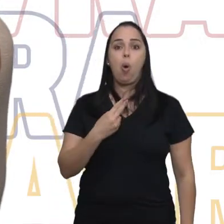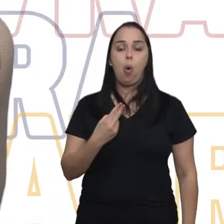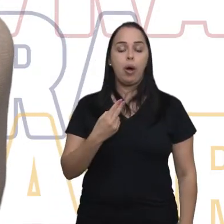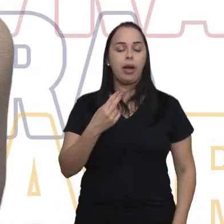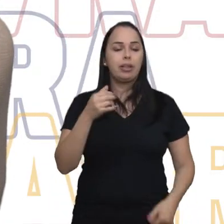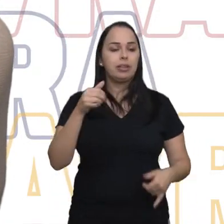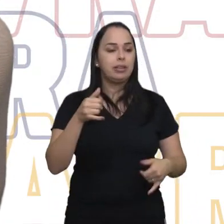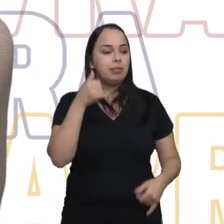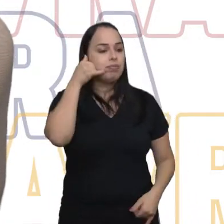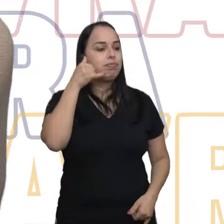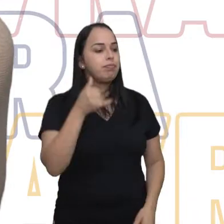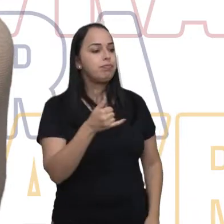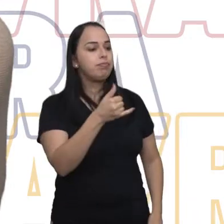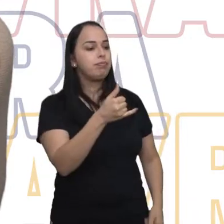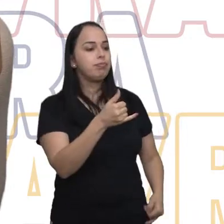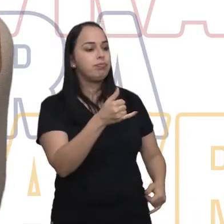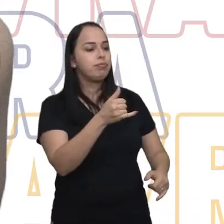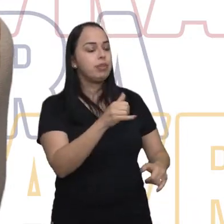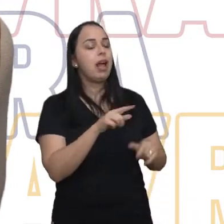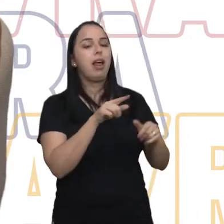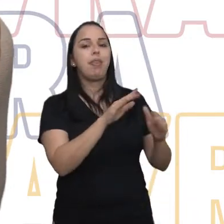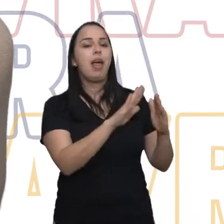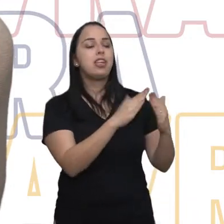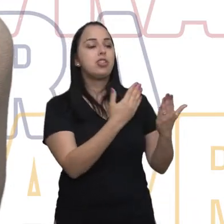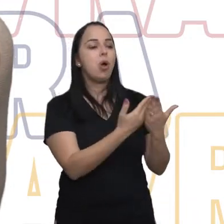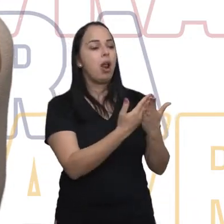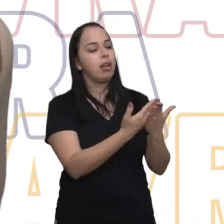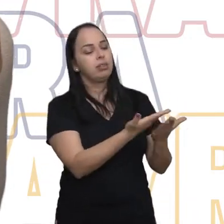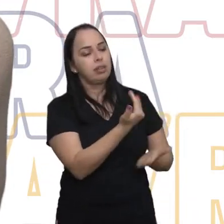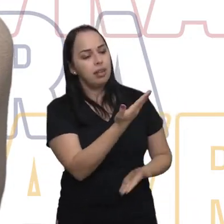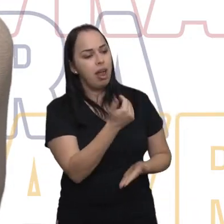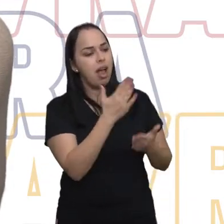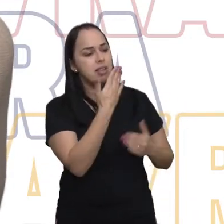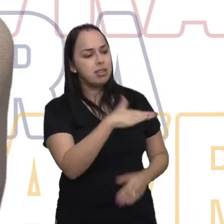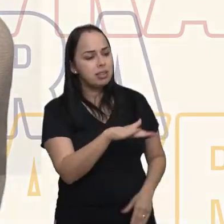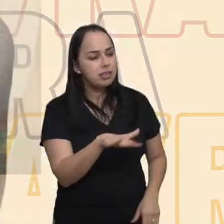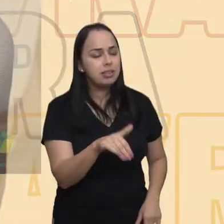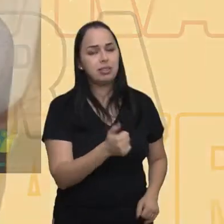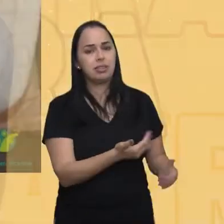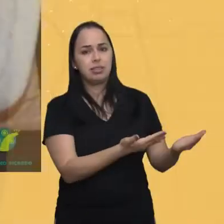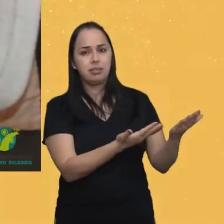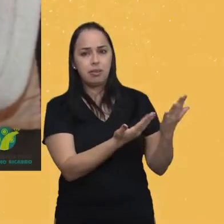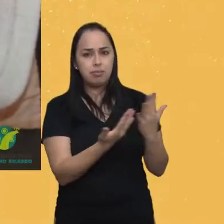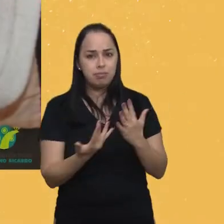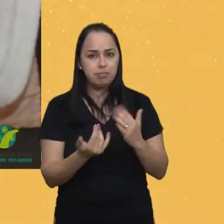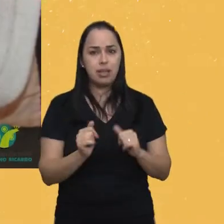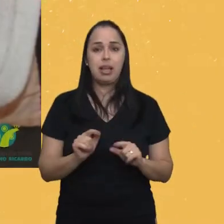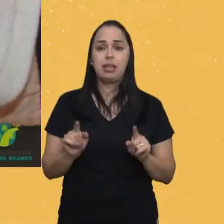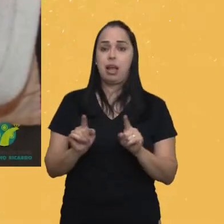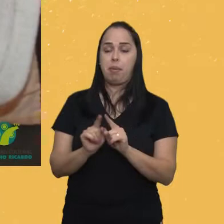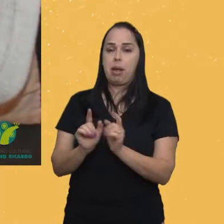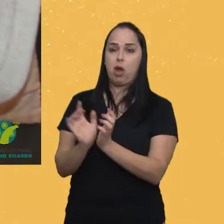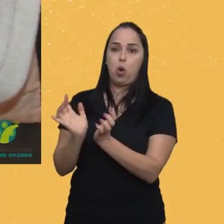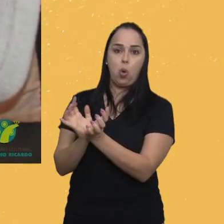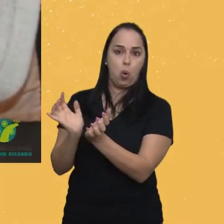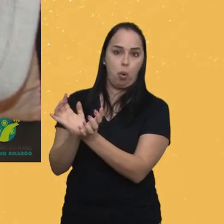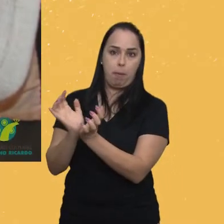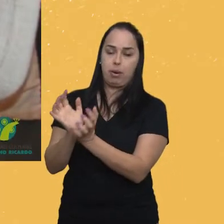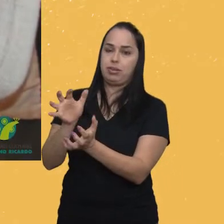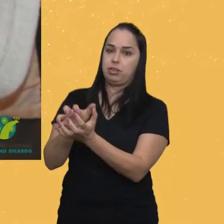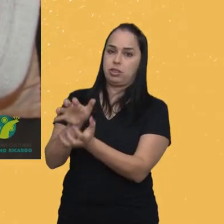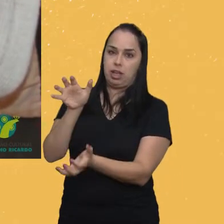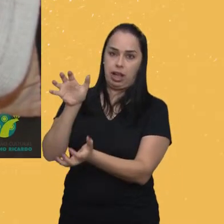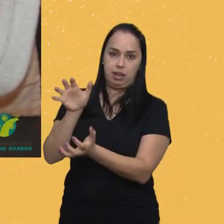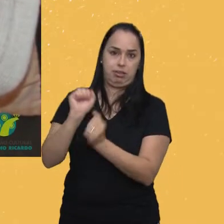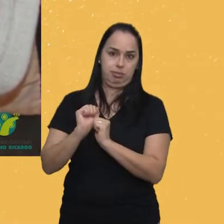a gente liga para as escolas para trazer as crianças. Os grupos, como os grupos de